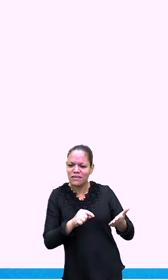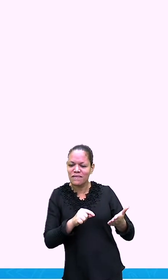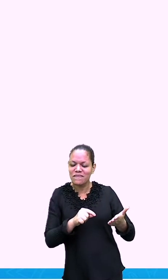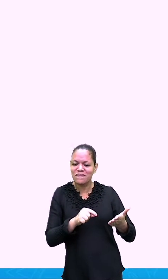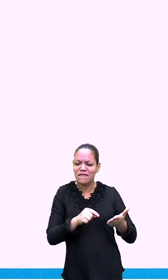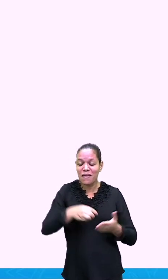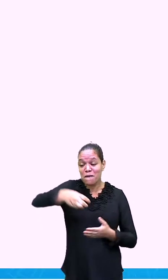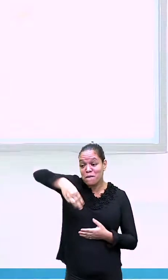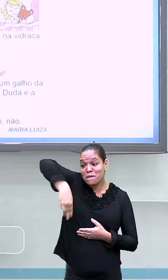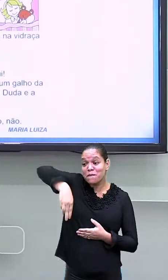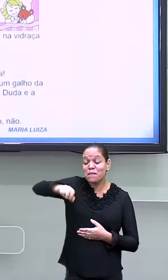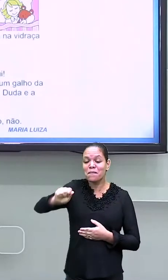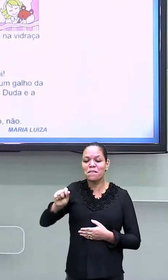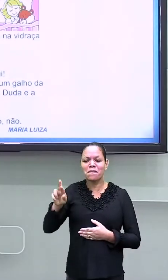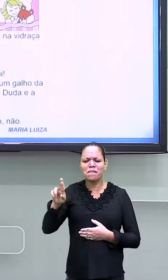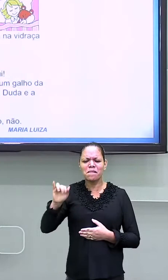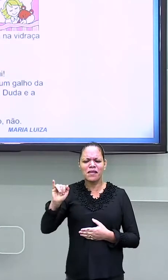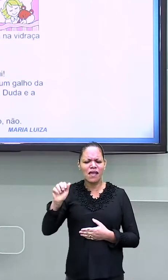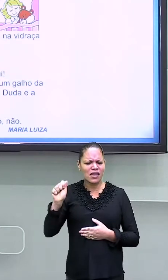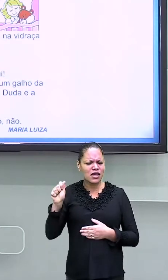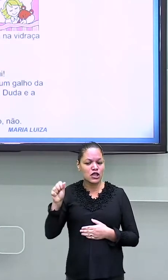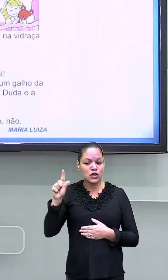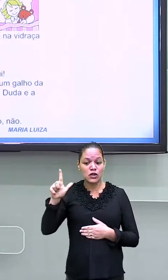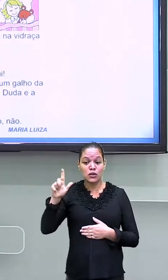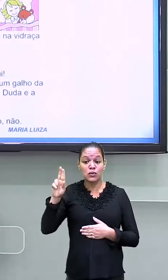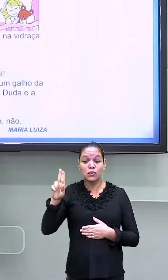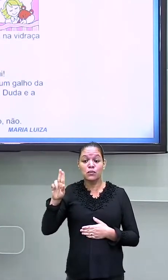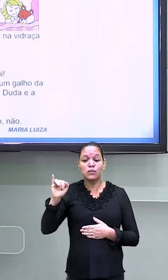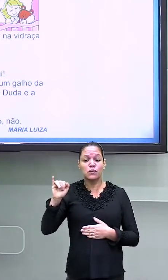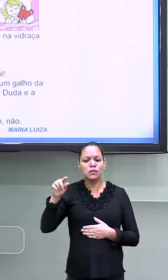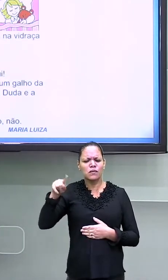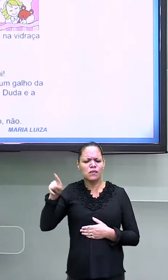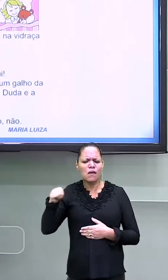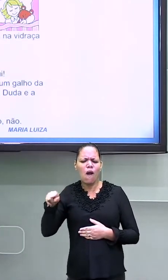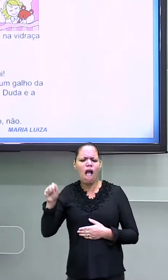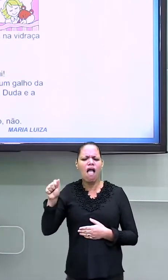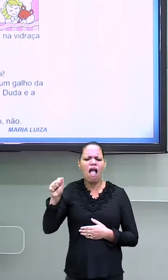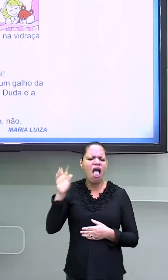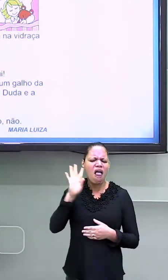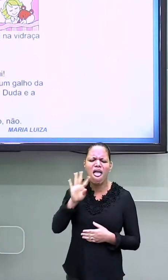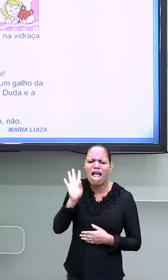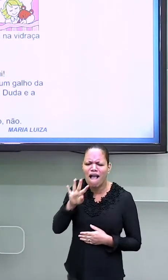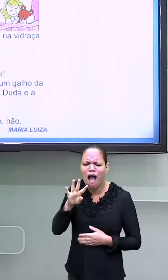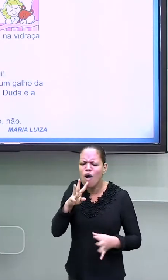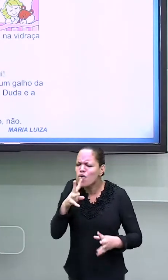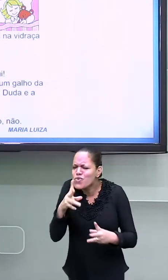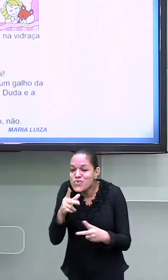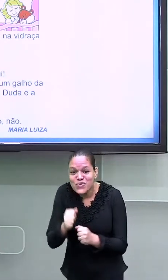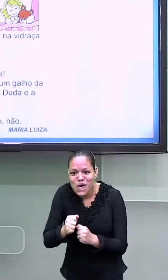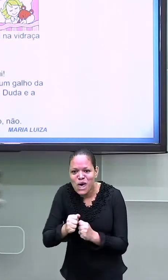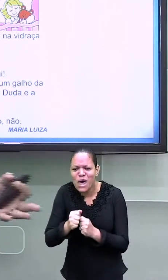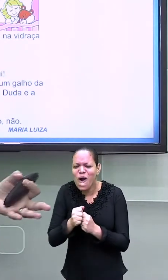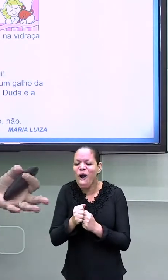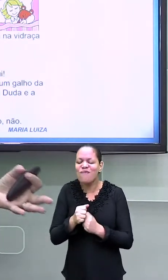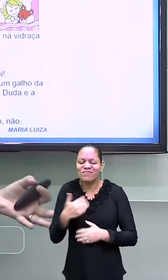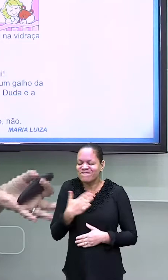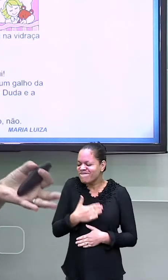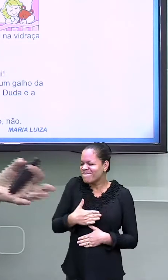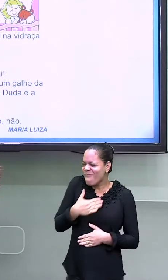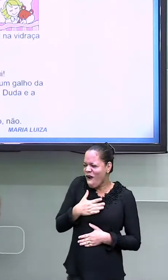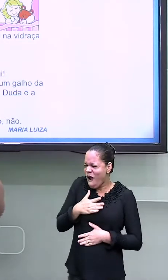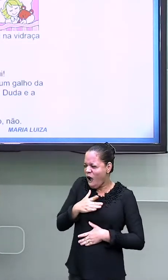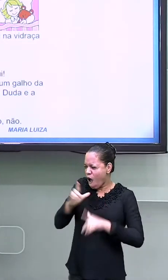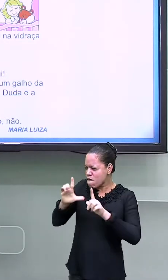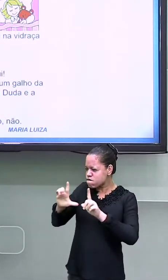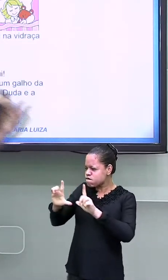ler foi a Maria Luísa. Muito legal, né? Todo mundo aí com certeza gosta de assistir um filme de